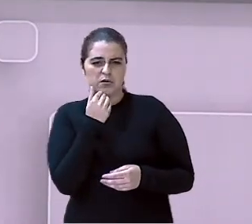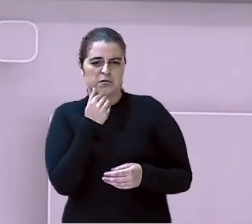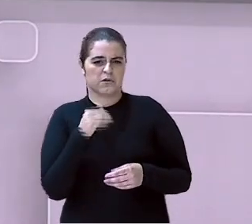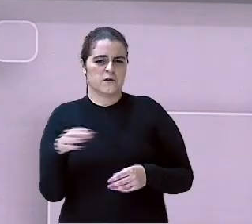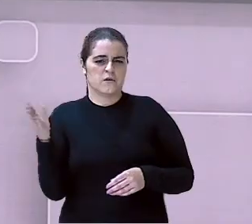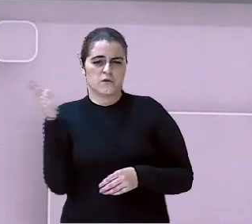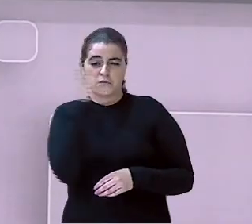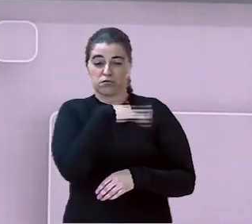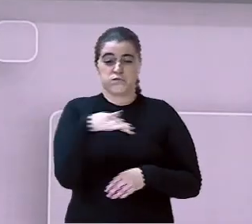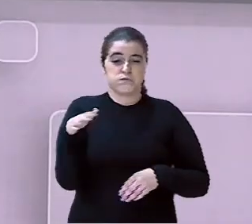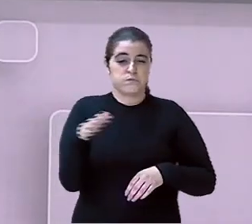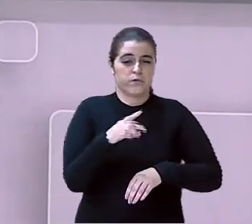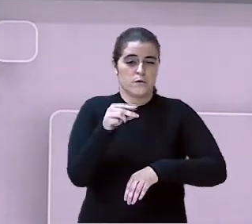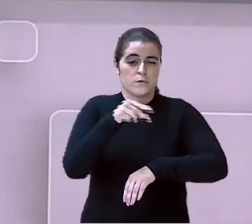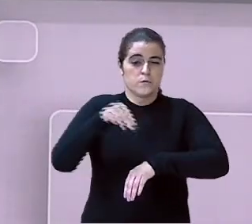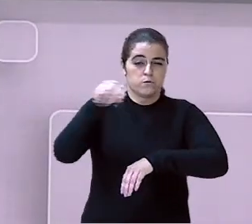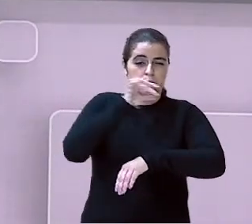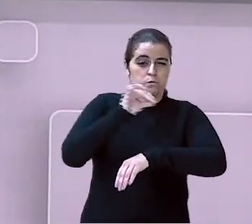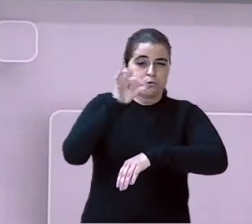aquela mosca.